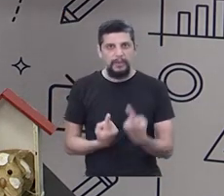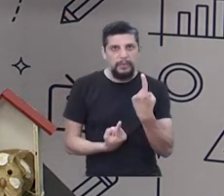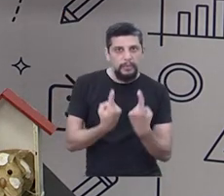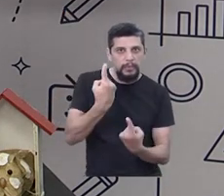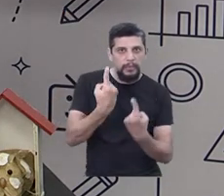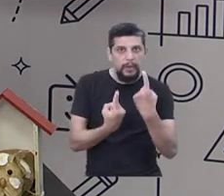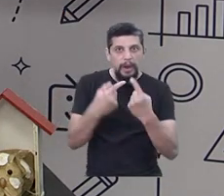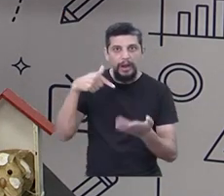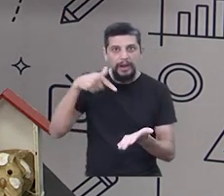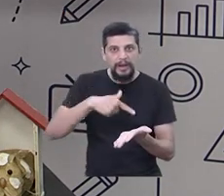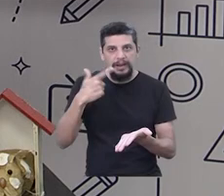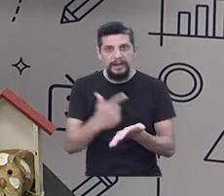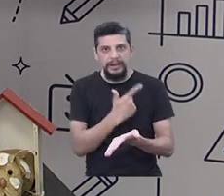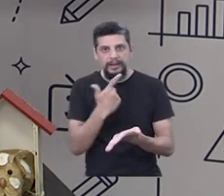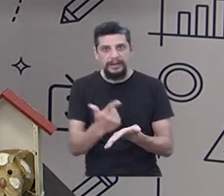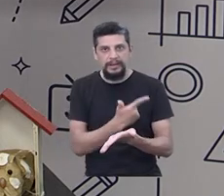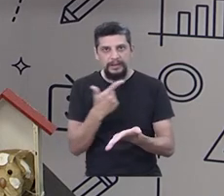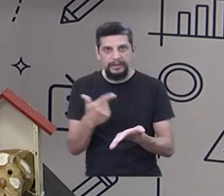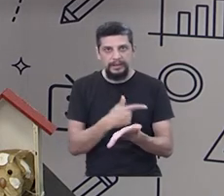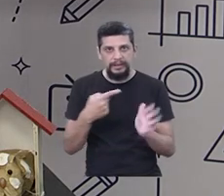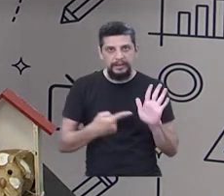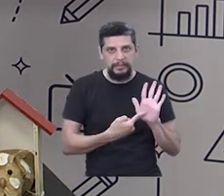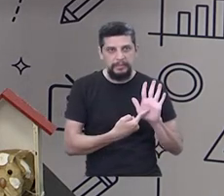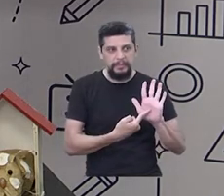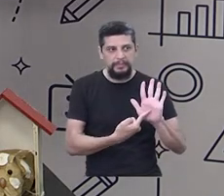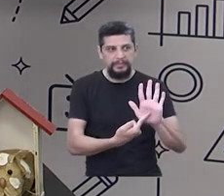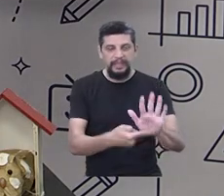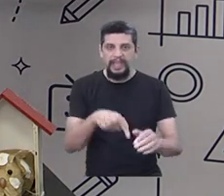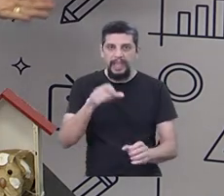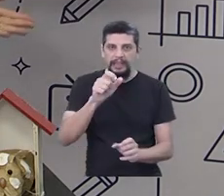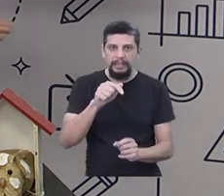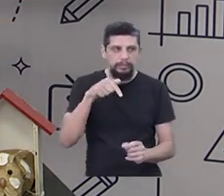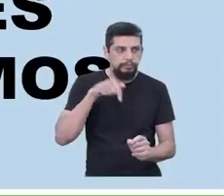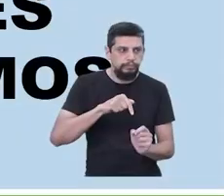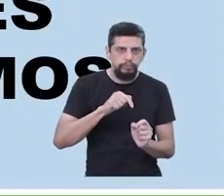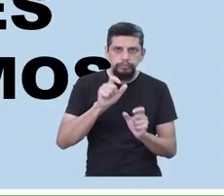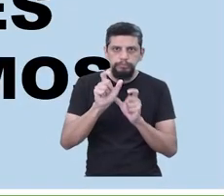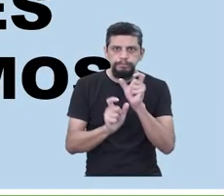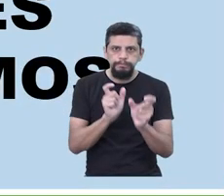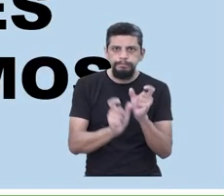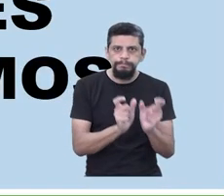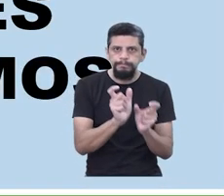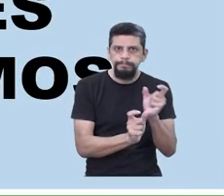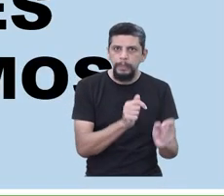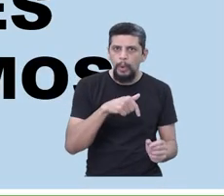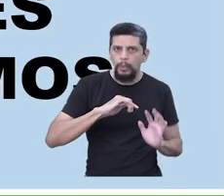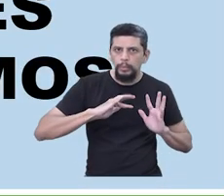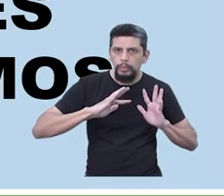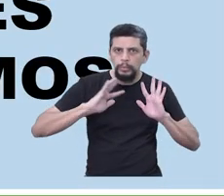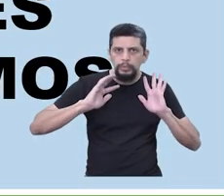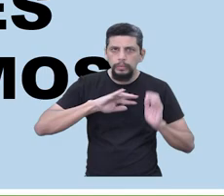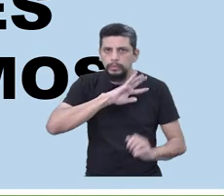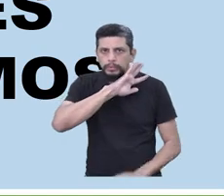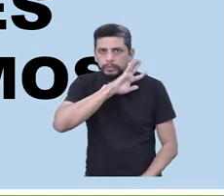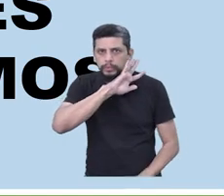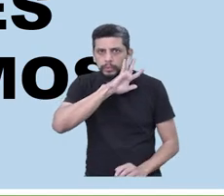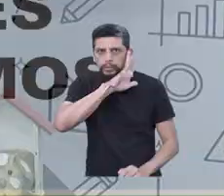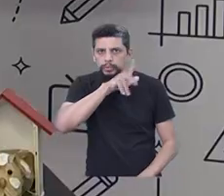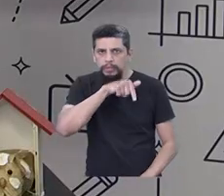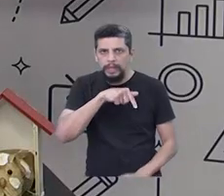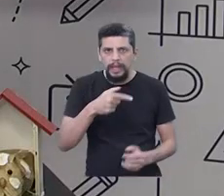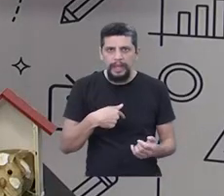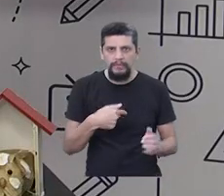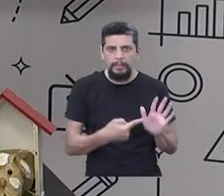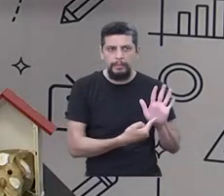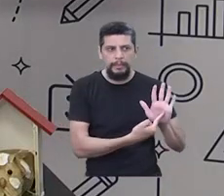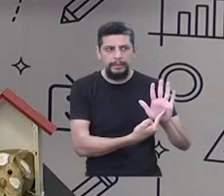qual é o livro que vai apresentar esses personagens aqui? Hã? Eu vou